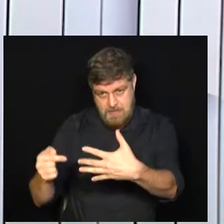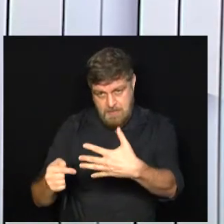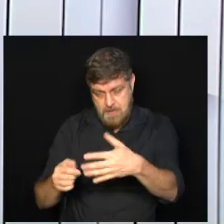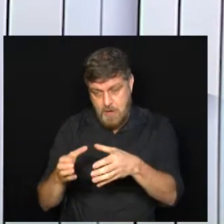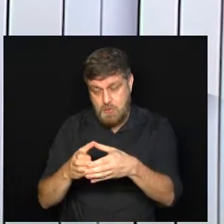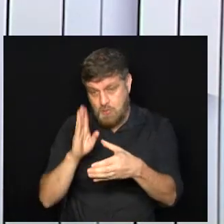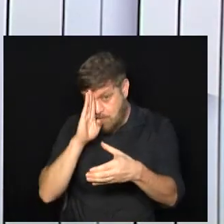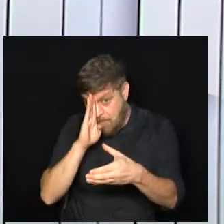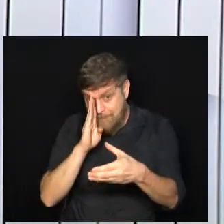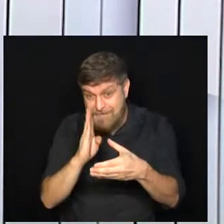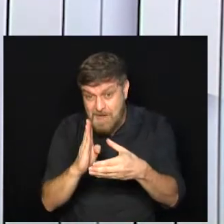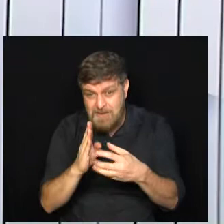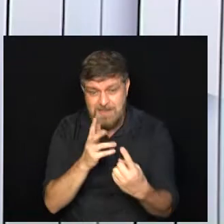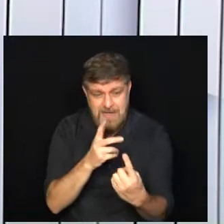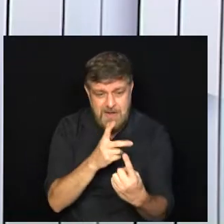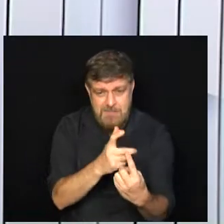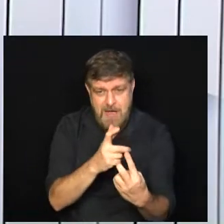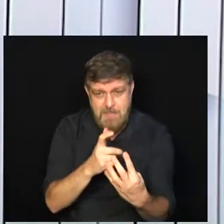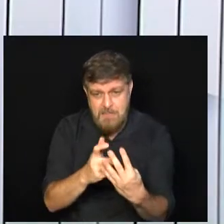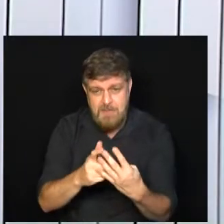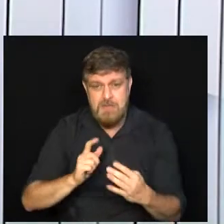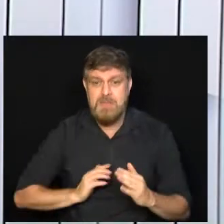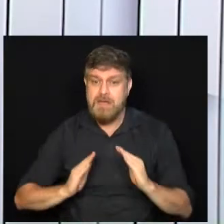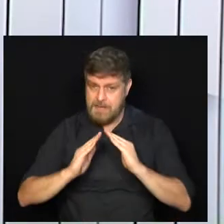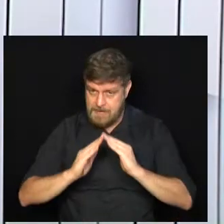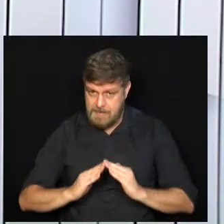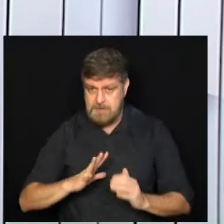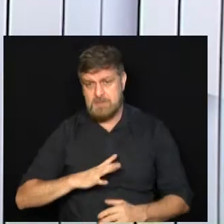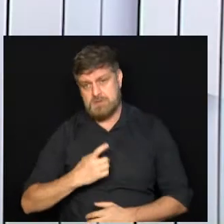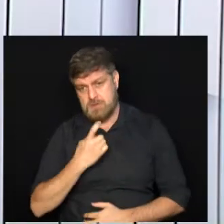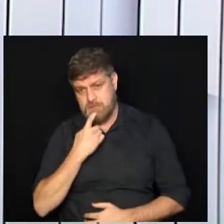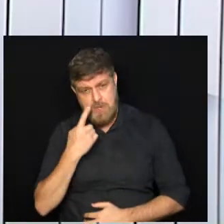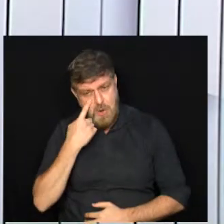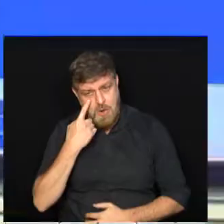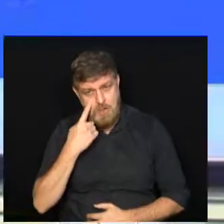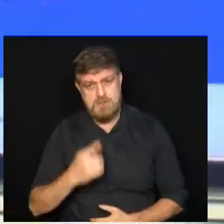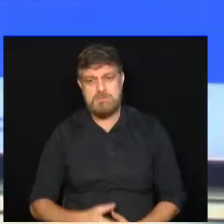para a vacinação e tem que ser morador de Campinas. Olha só.